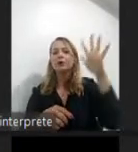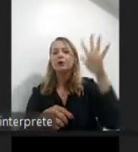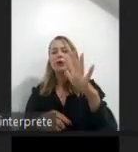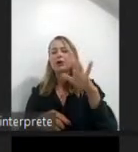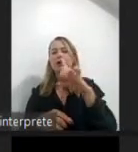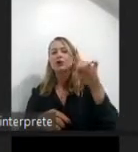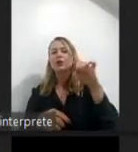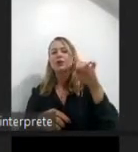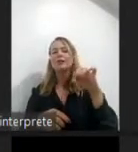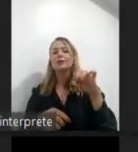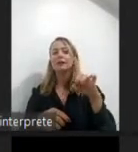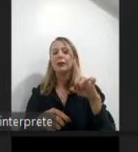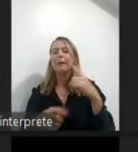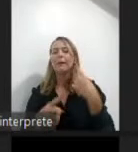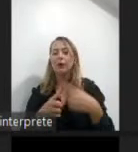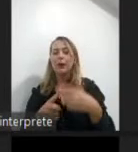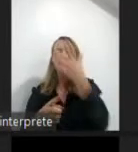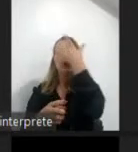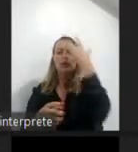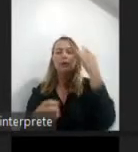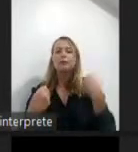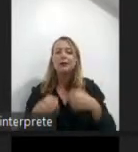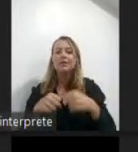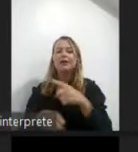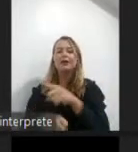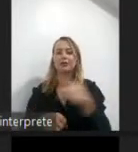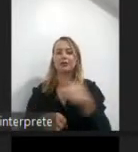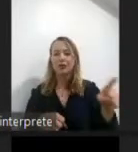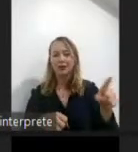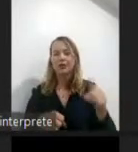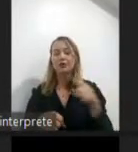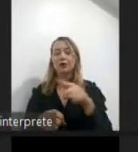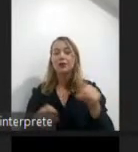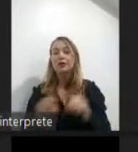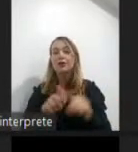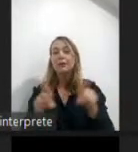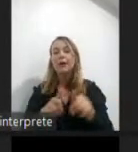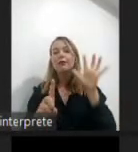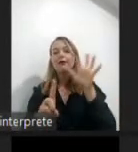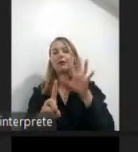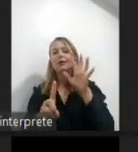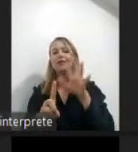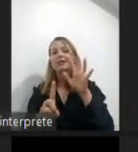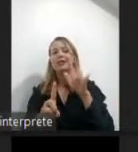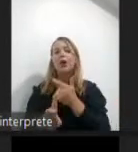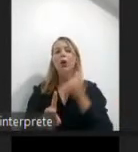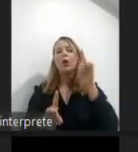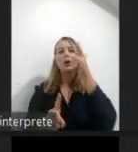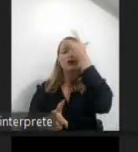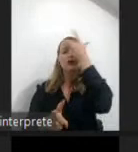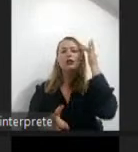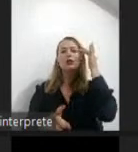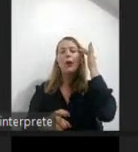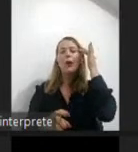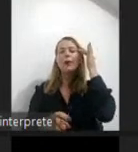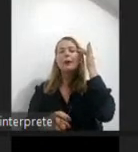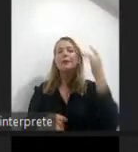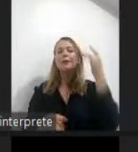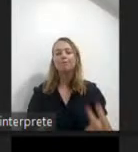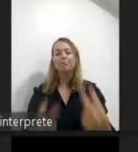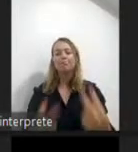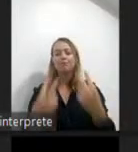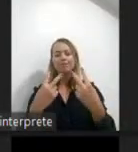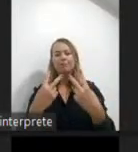muitas pessoas e para que vocês possam também influenciar outras pessoas a olhar para vocês e ver que vocês